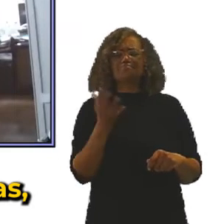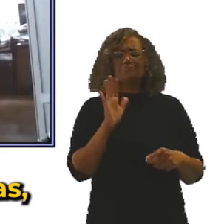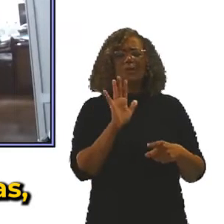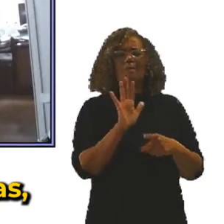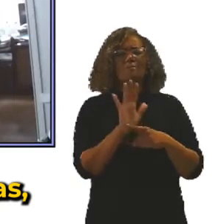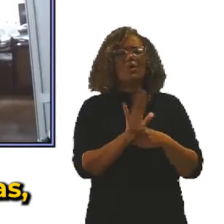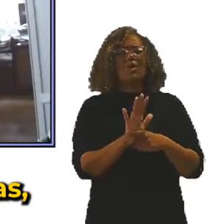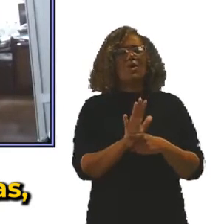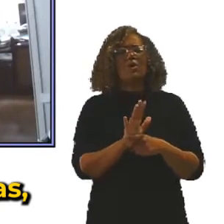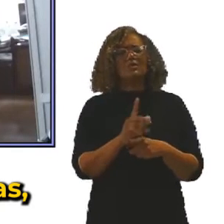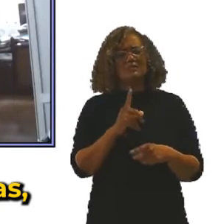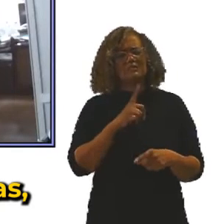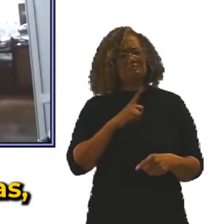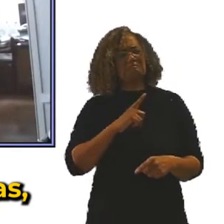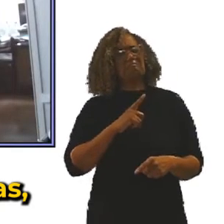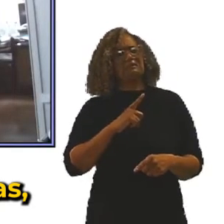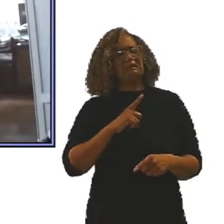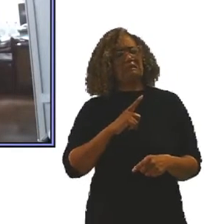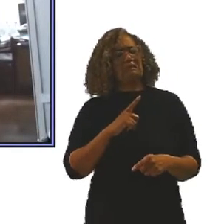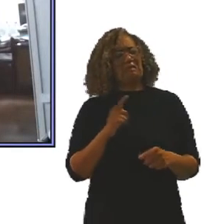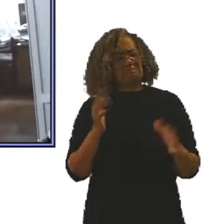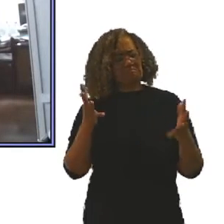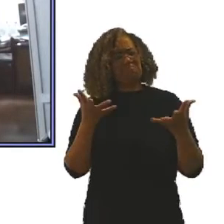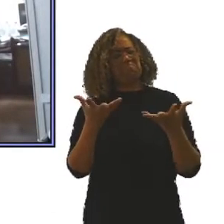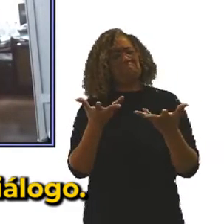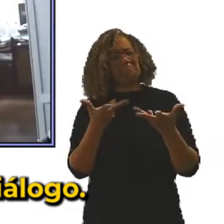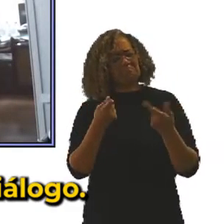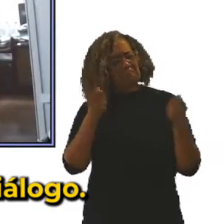e habilidades respectivas